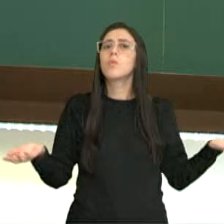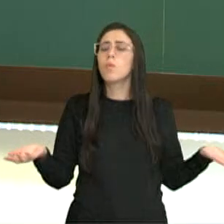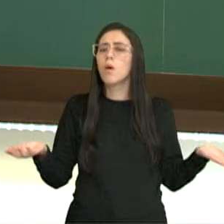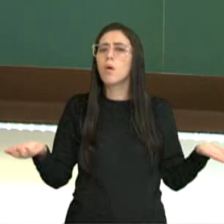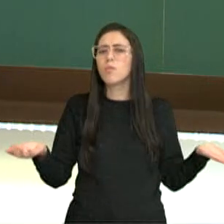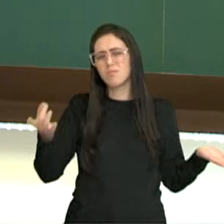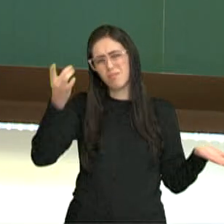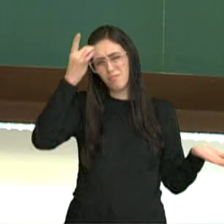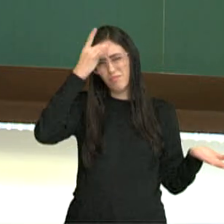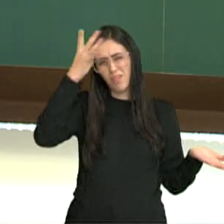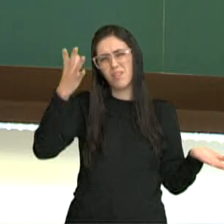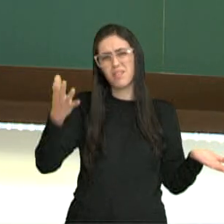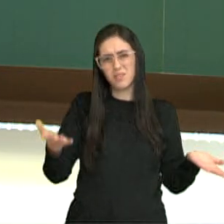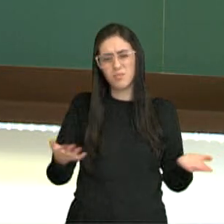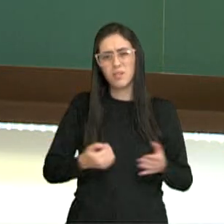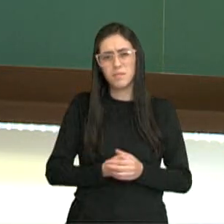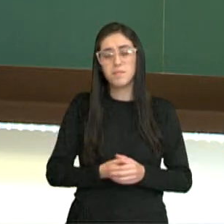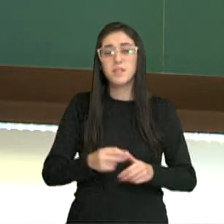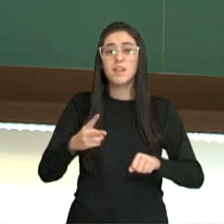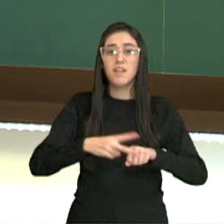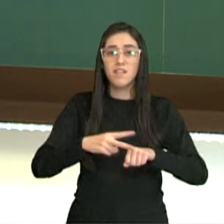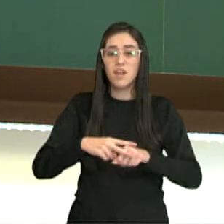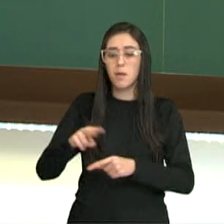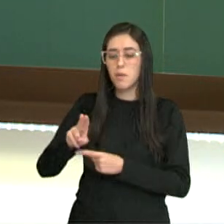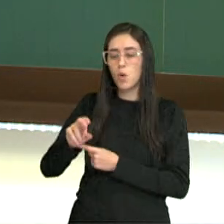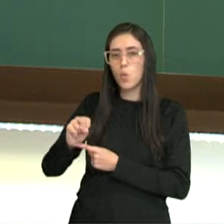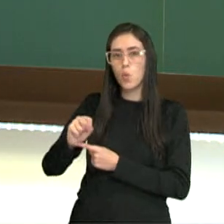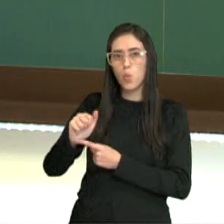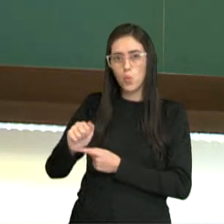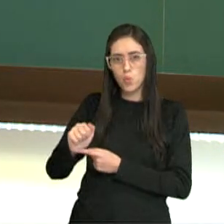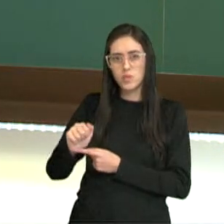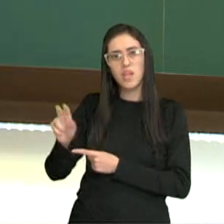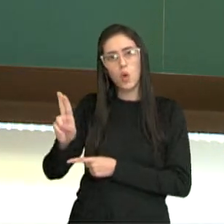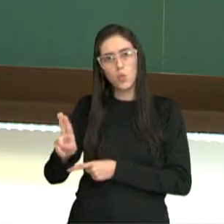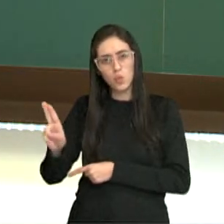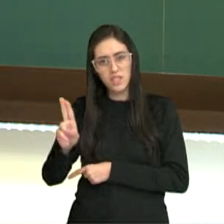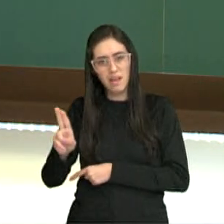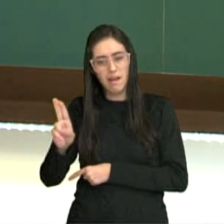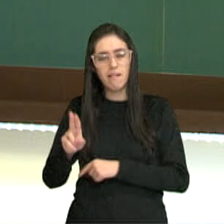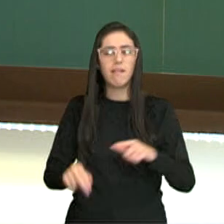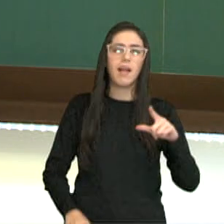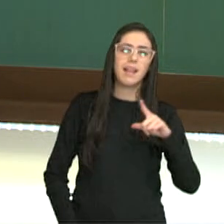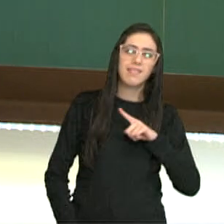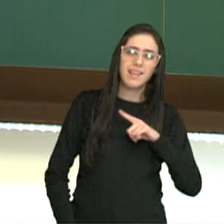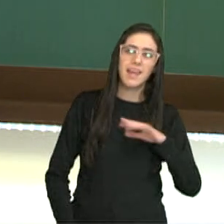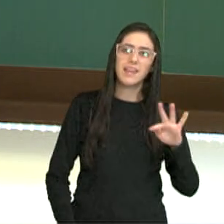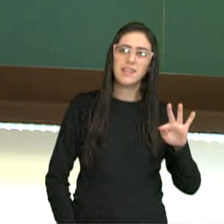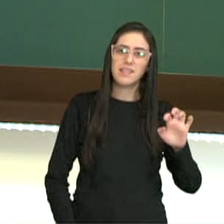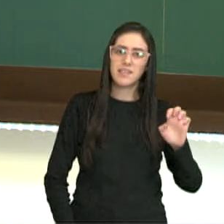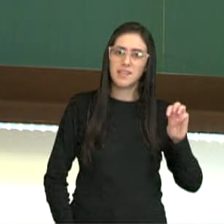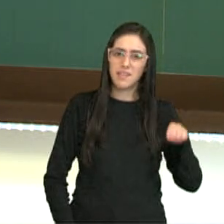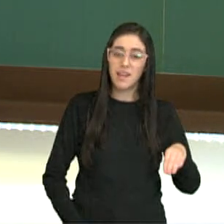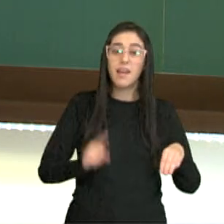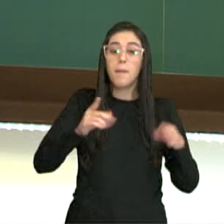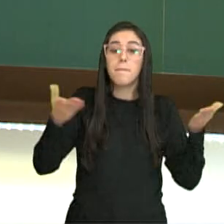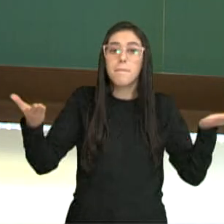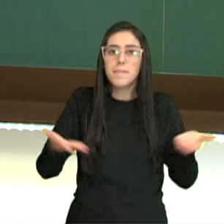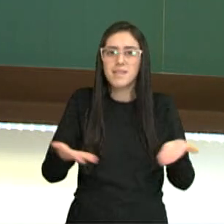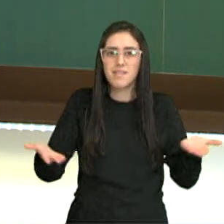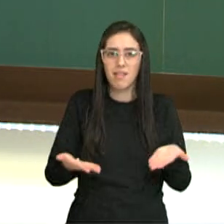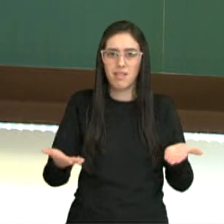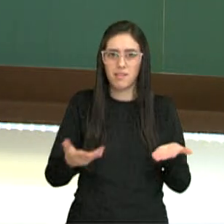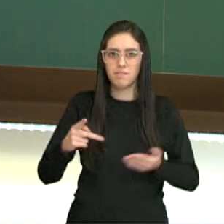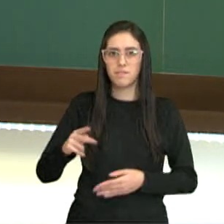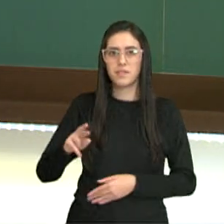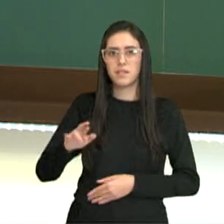Fácil, né? Os verbos usa, usar e tem, do ter, estão no tempo presente